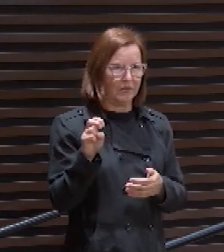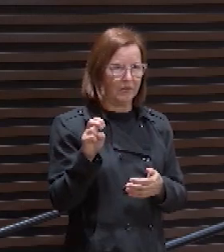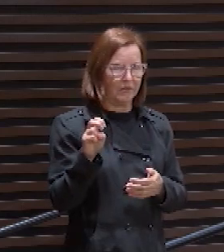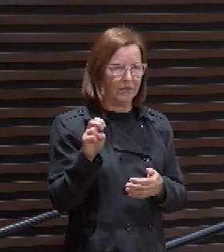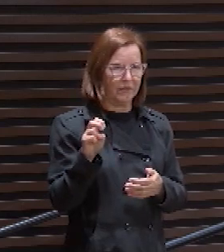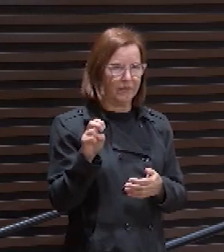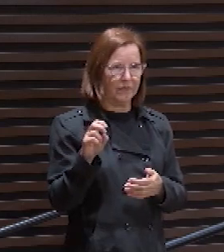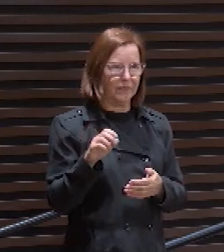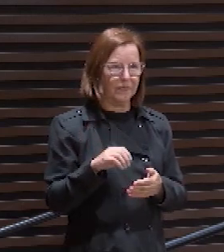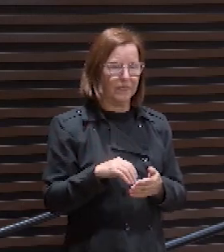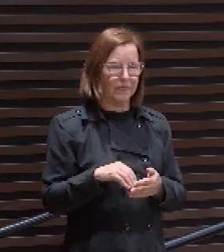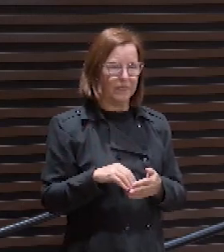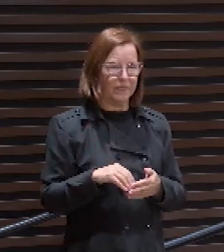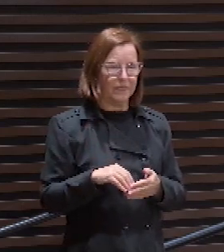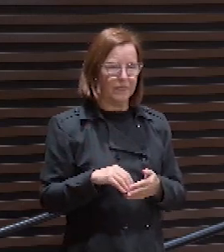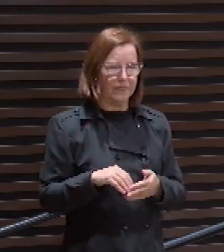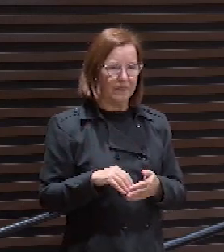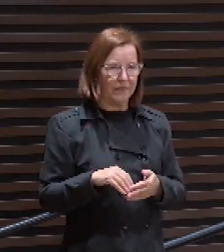Atos 5,